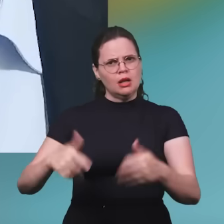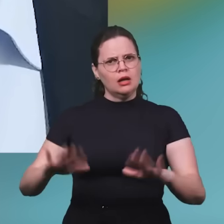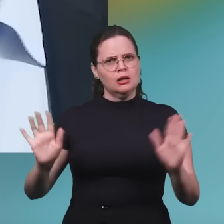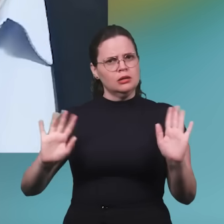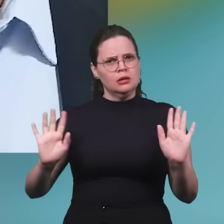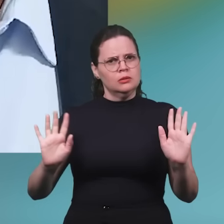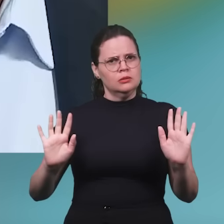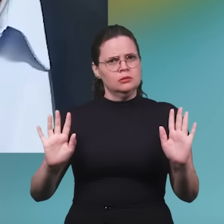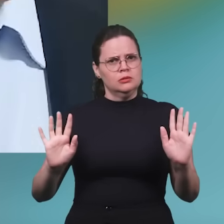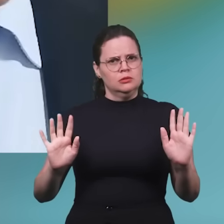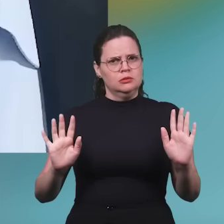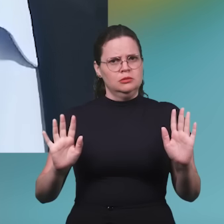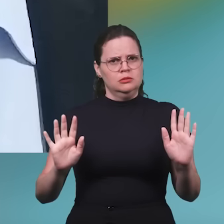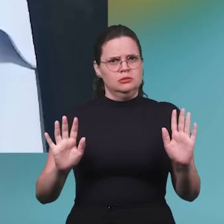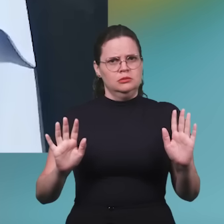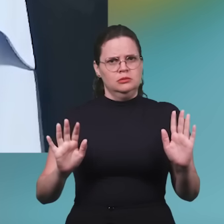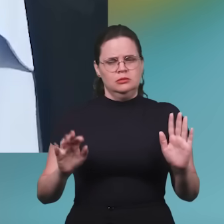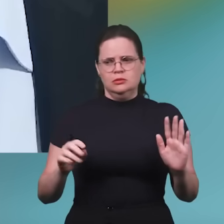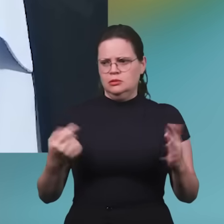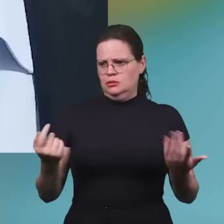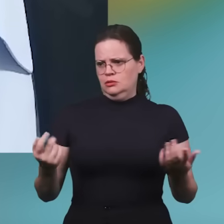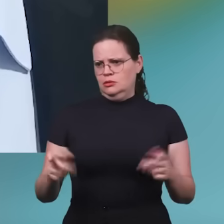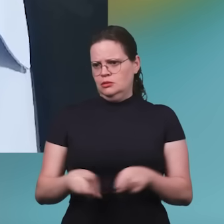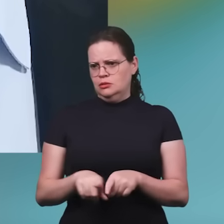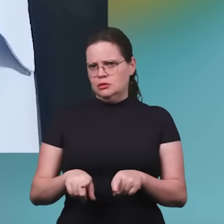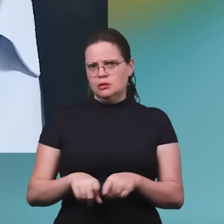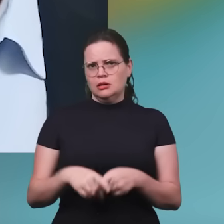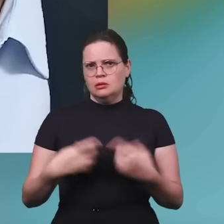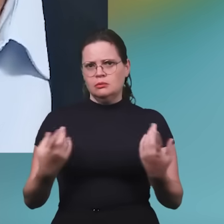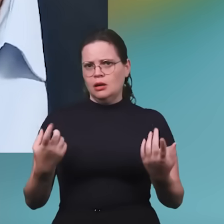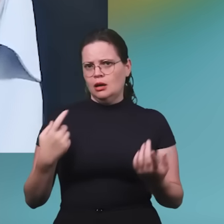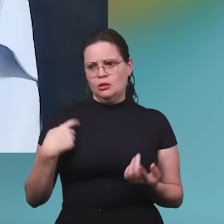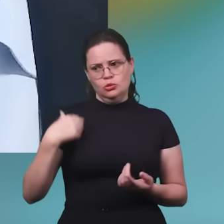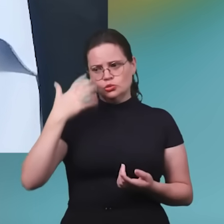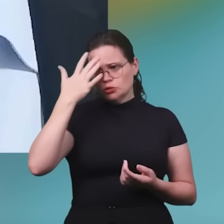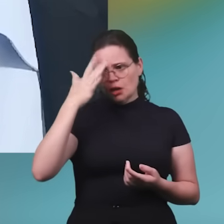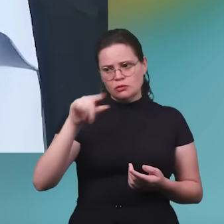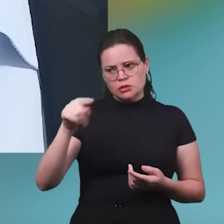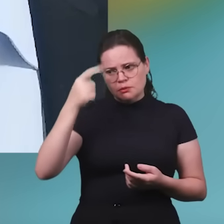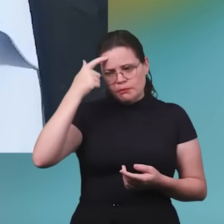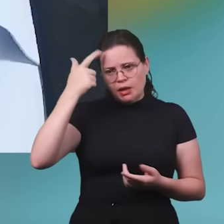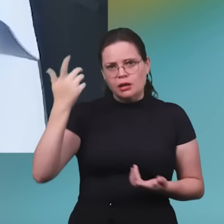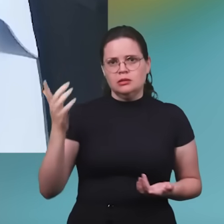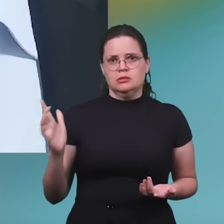e provavelmente nem pelos motivos que você deve estar pensando, disse para ela.